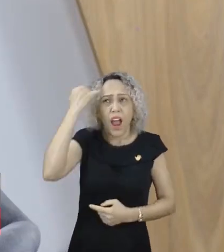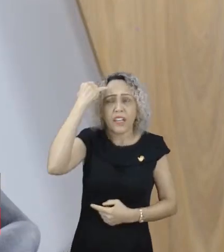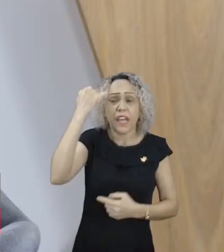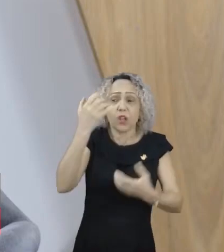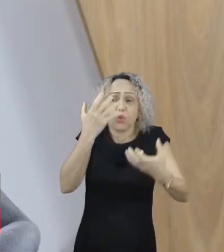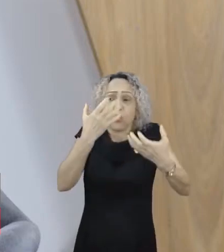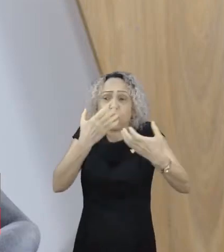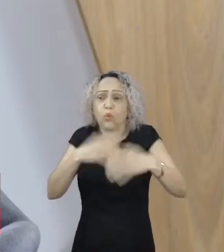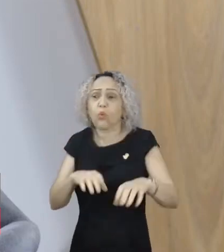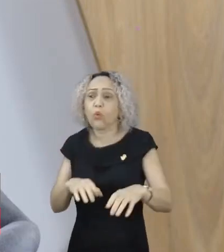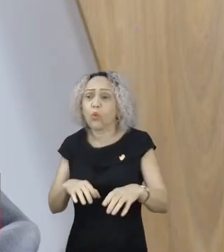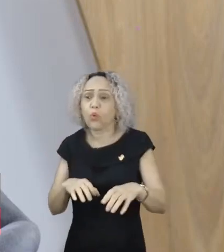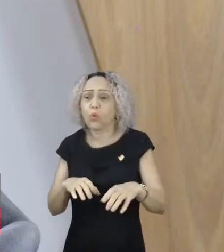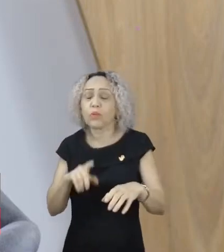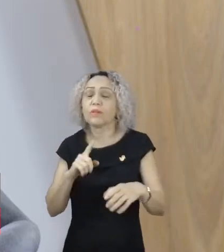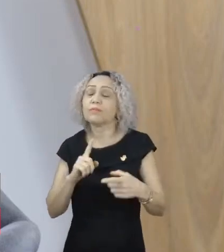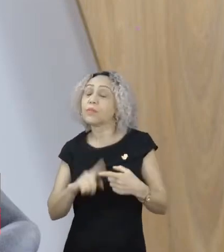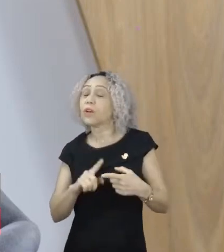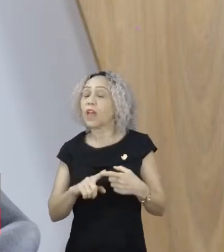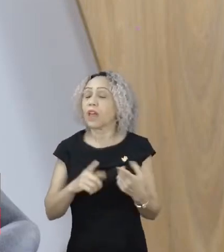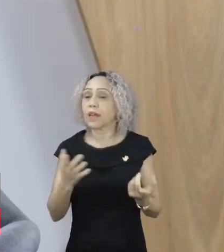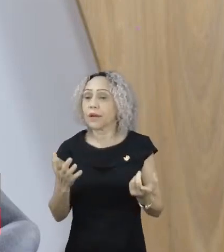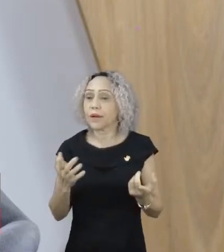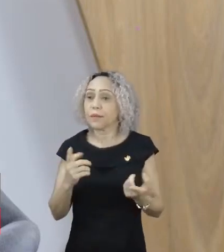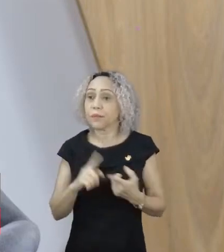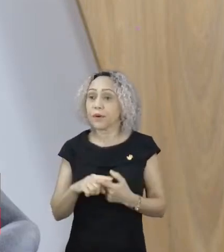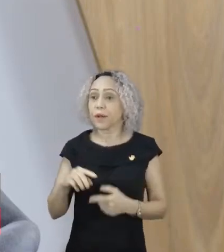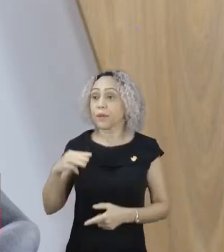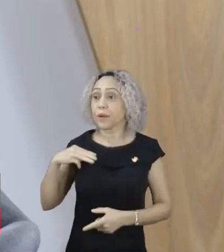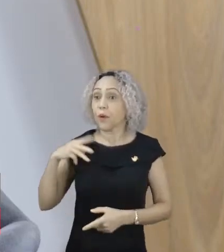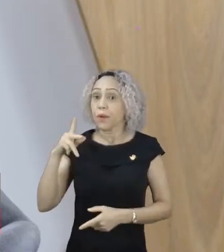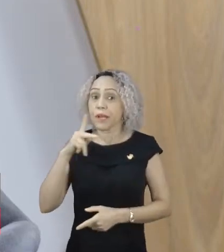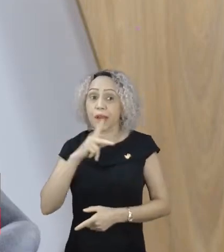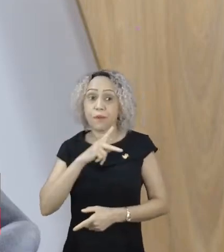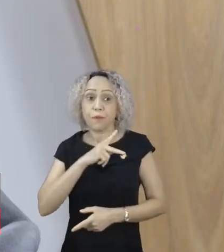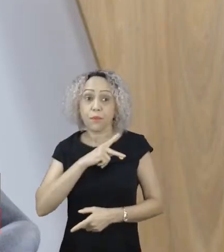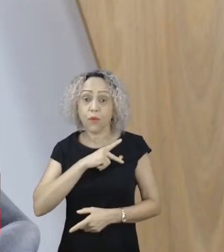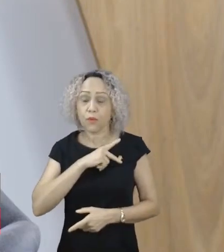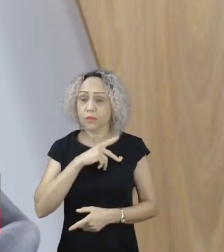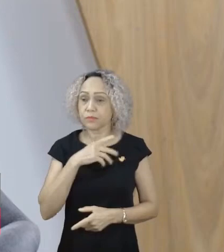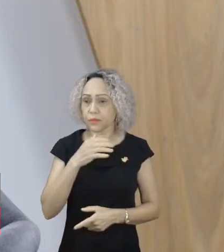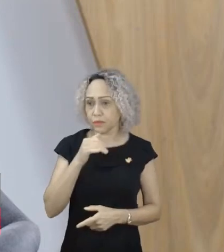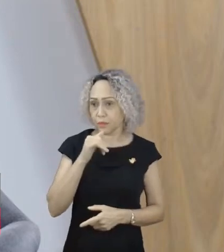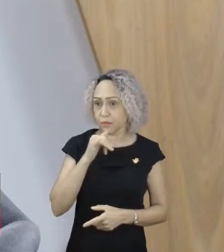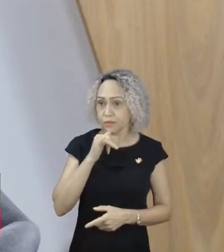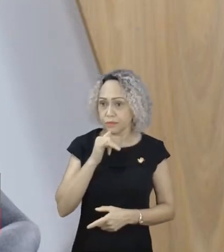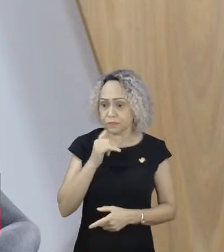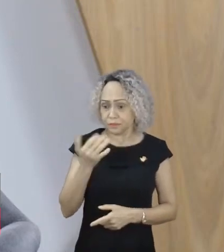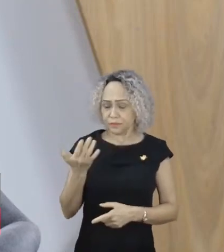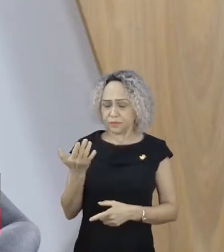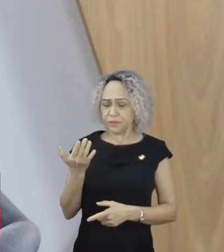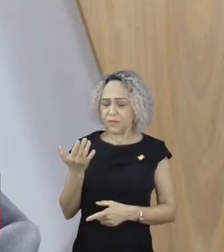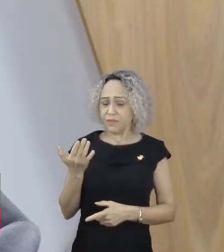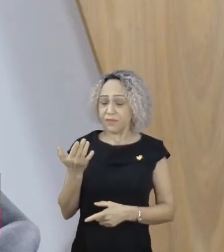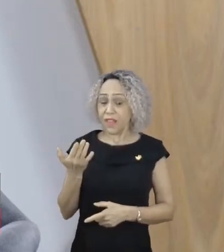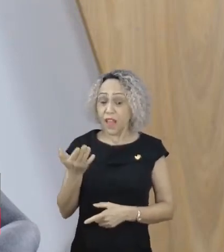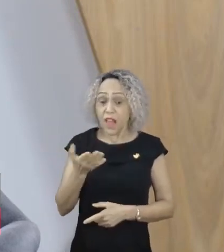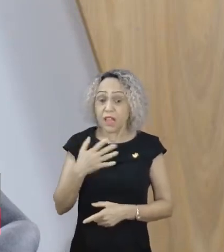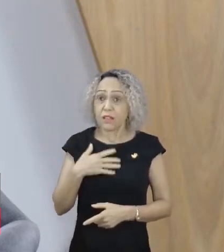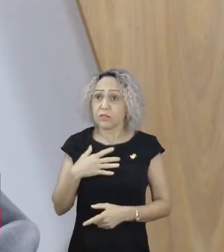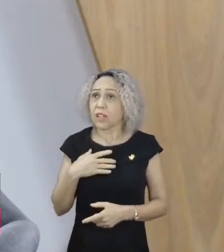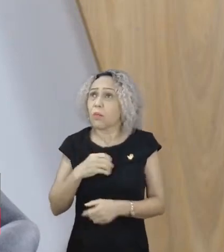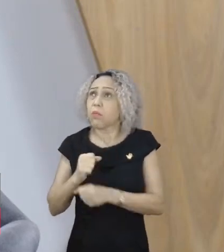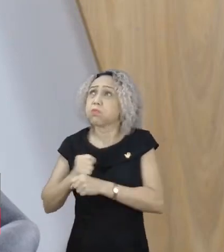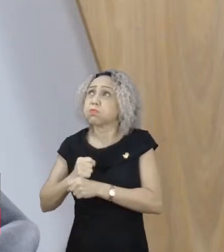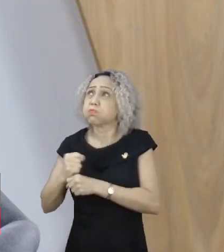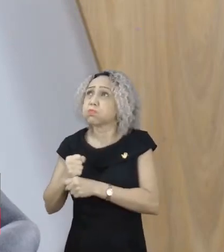por estarem muitos anos sem fazer concurso, não sabiam mais, não tinham mais as equipes que faziam concurso. Então, eles vieram pedir para a gente ajuda.